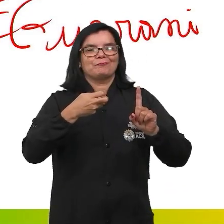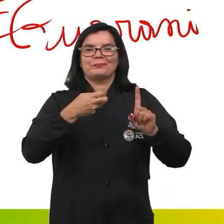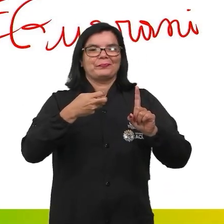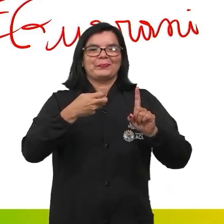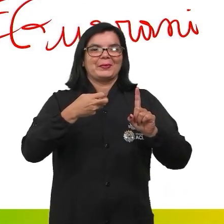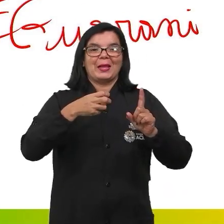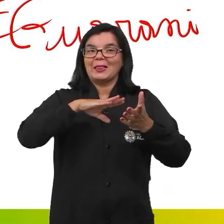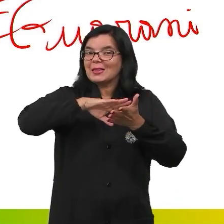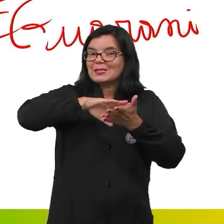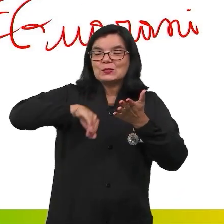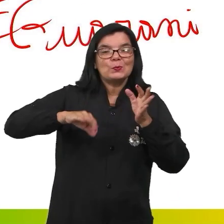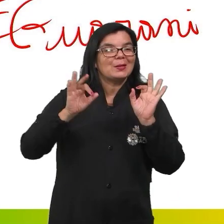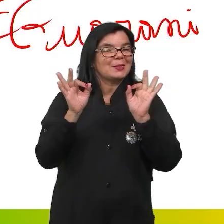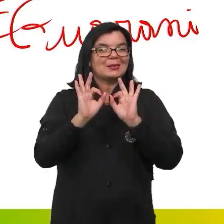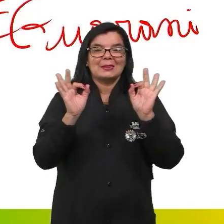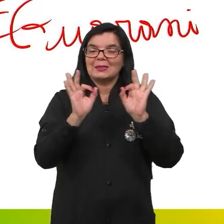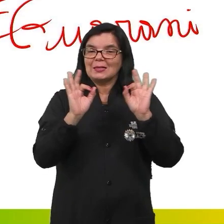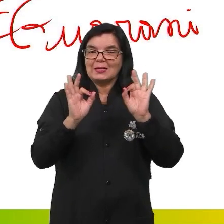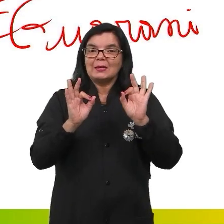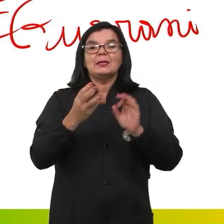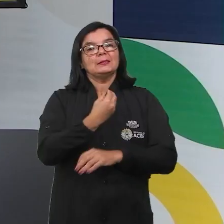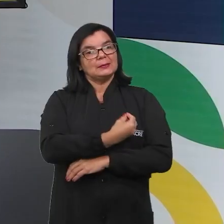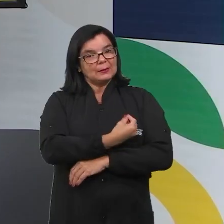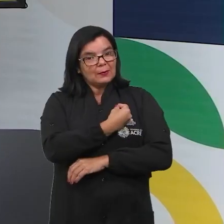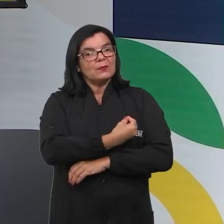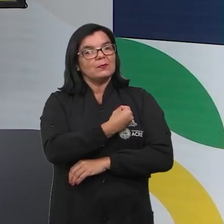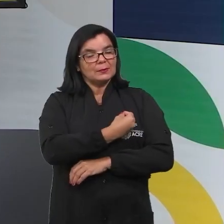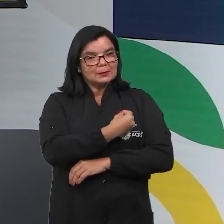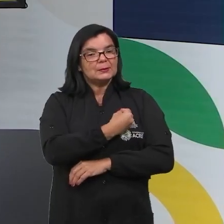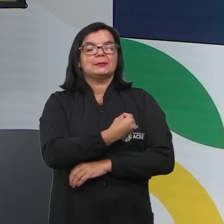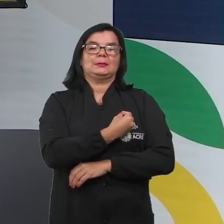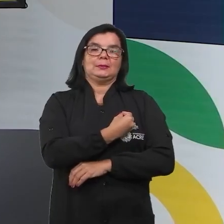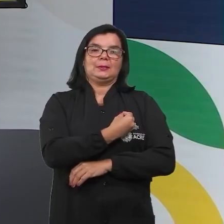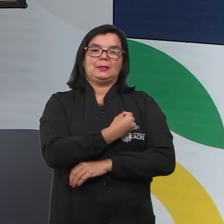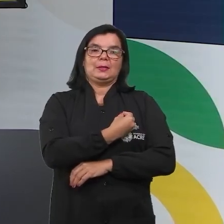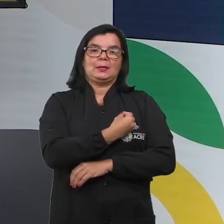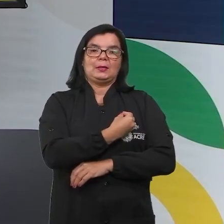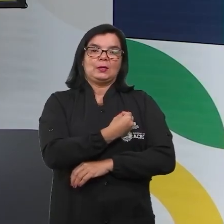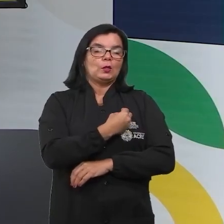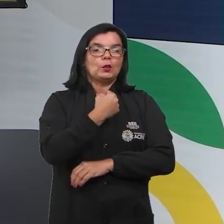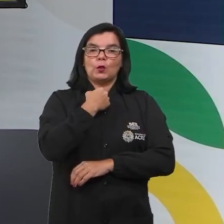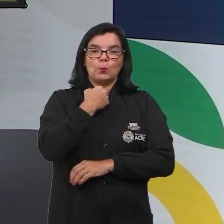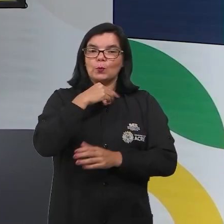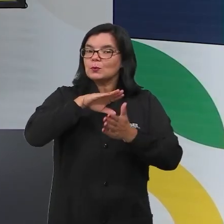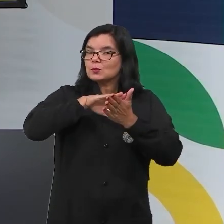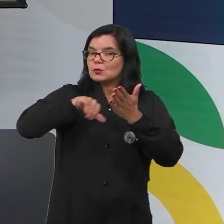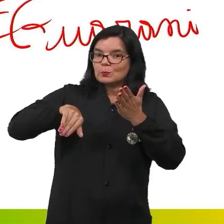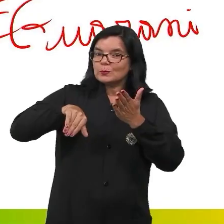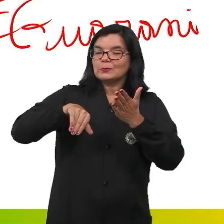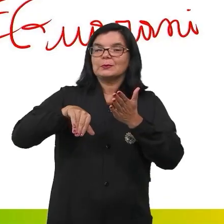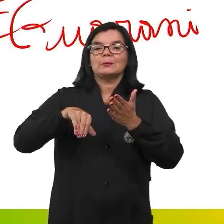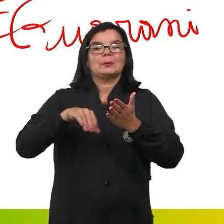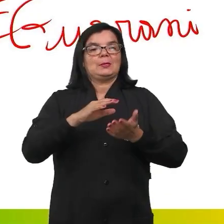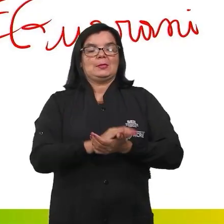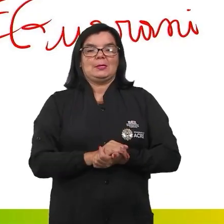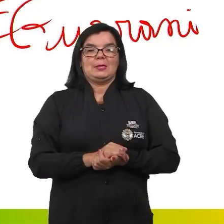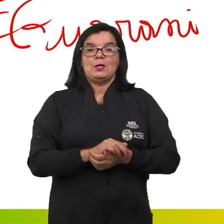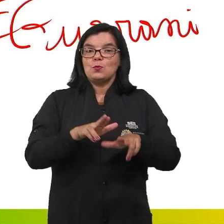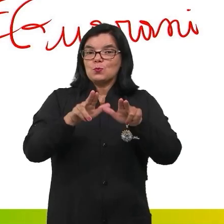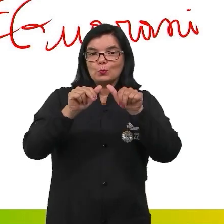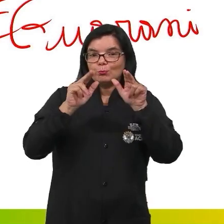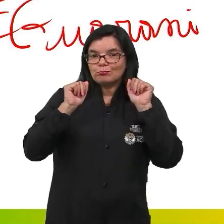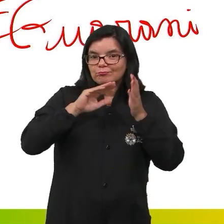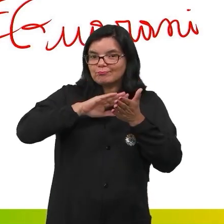estão excluídas, as línguas indígenas são vivas, elas estão presentes, tá? Não podemos excluí-las e nem são